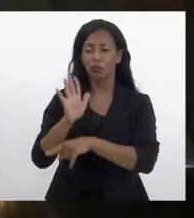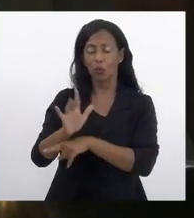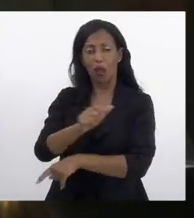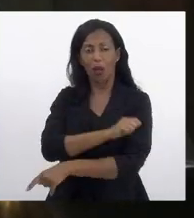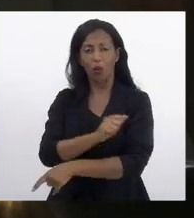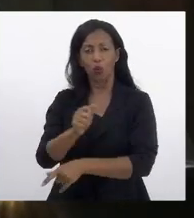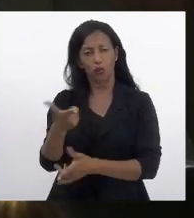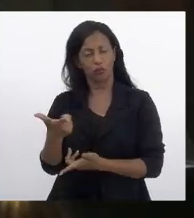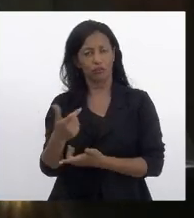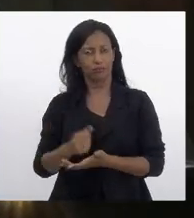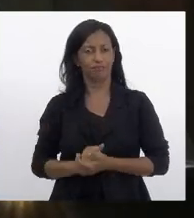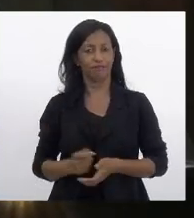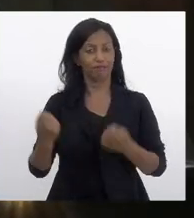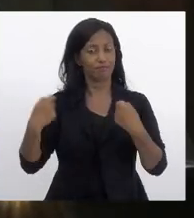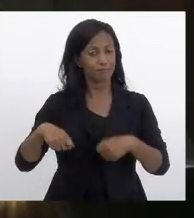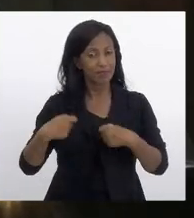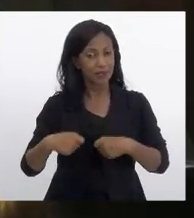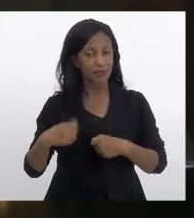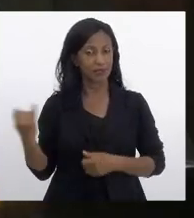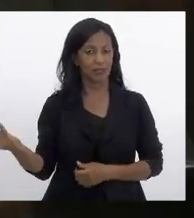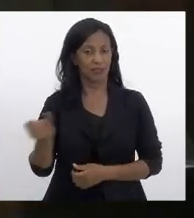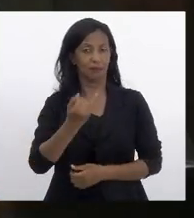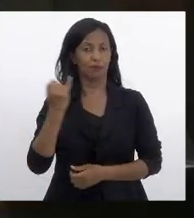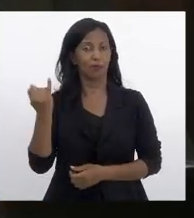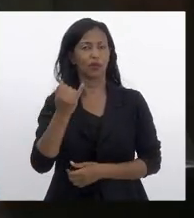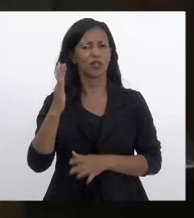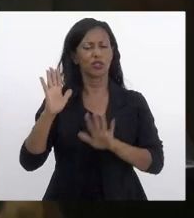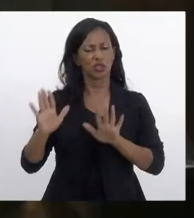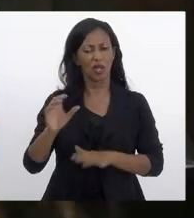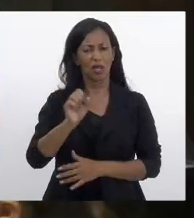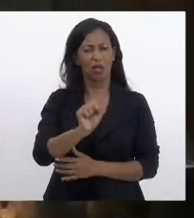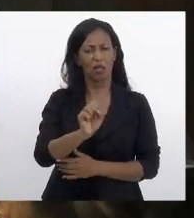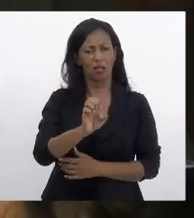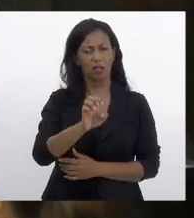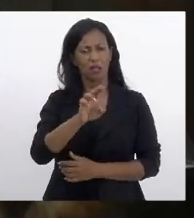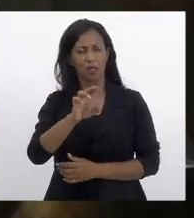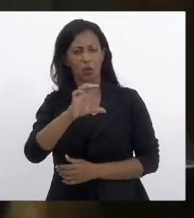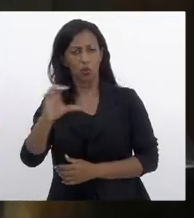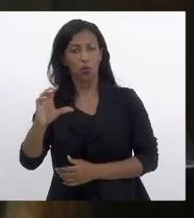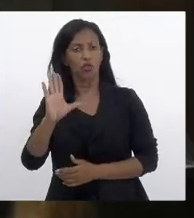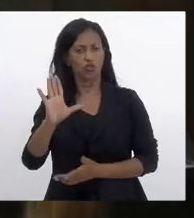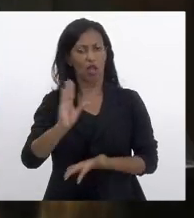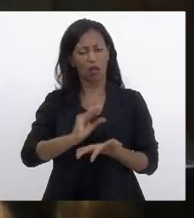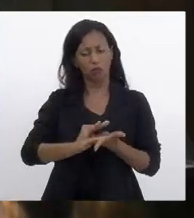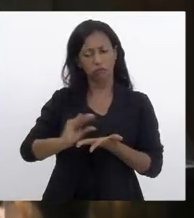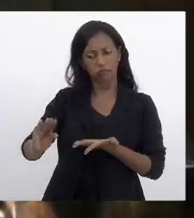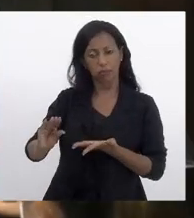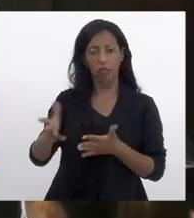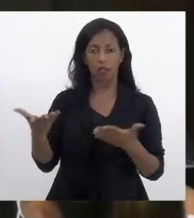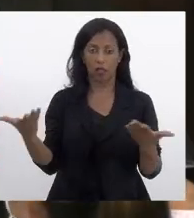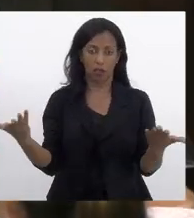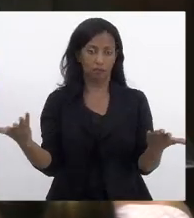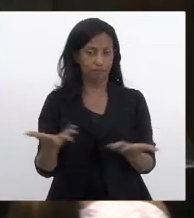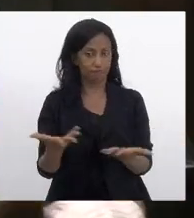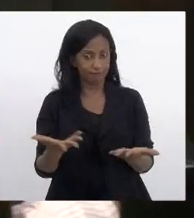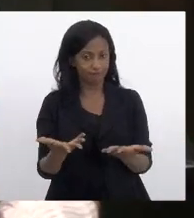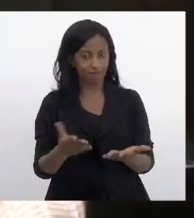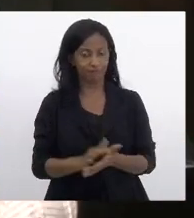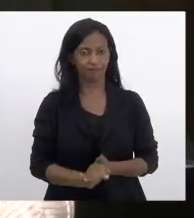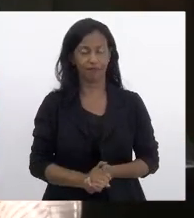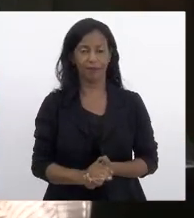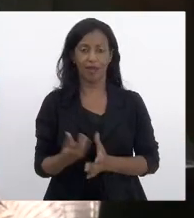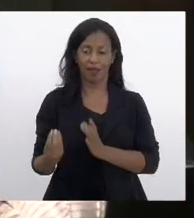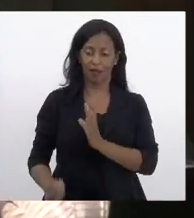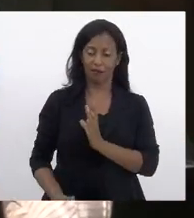isso é importante que já tenha havido, no caso da SEDUC, um auxílio tecnológico e que agora